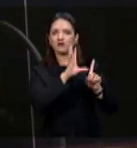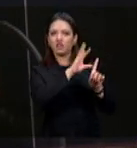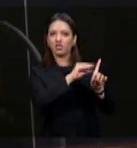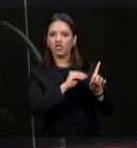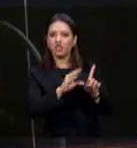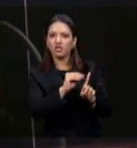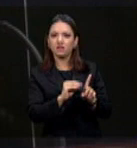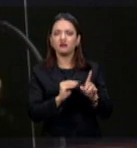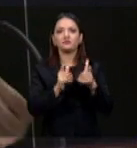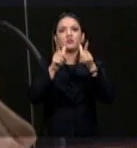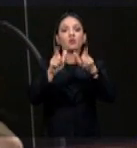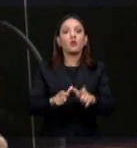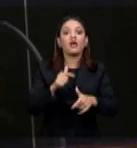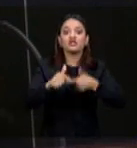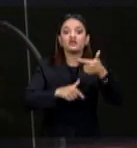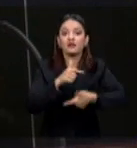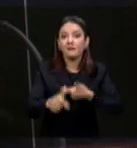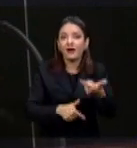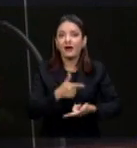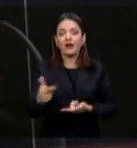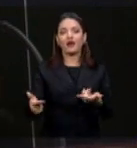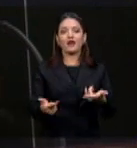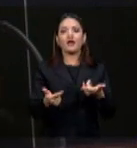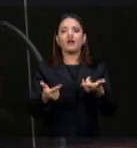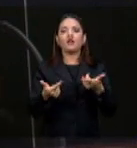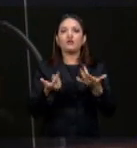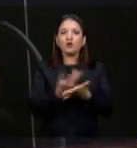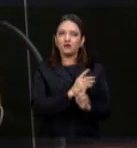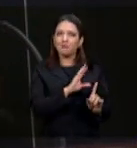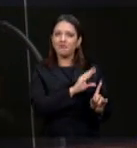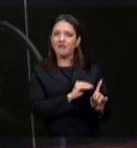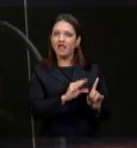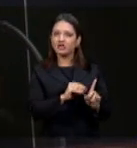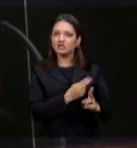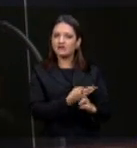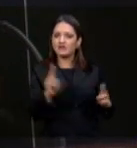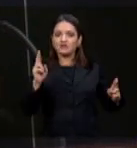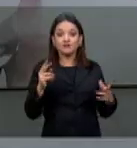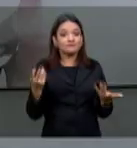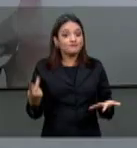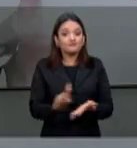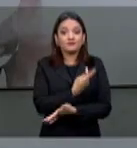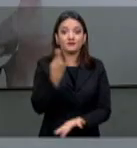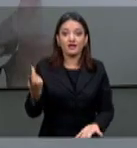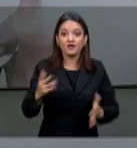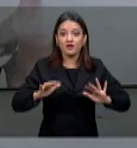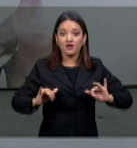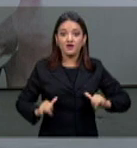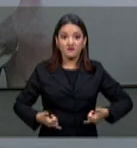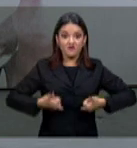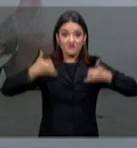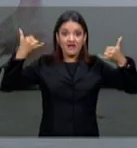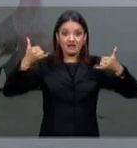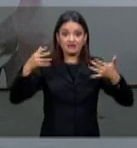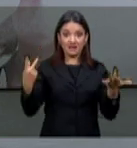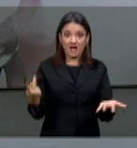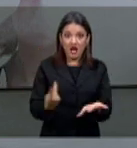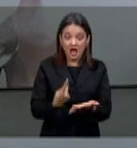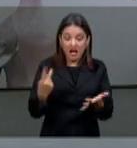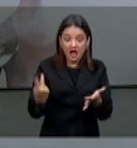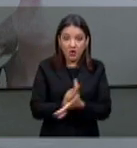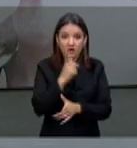de trabalho, aquela mão boba. A gente sabe que a gente passa por isso. Em festas, meninas que são agarradas à força.